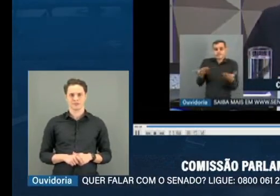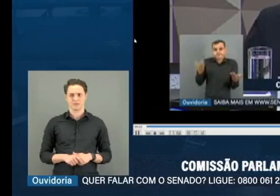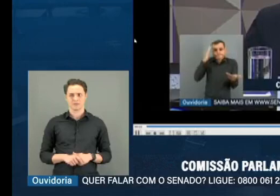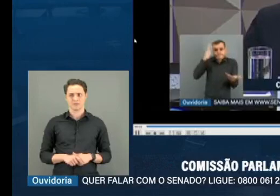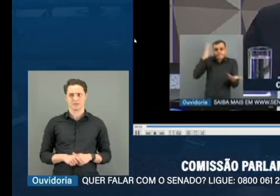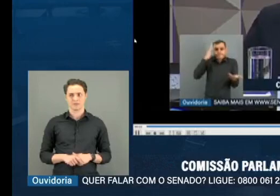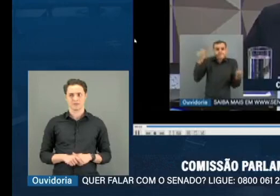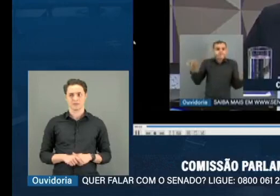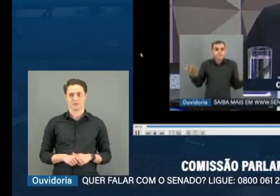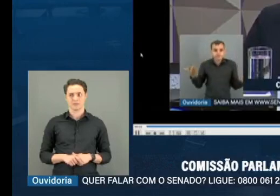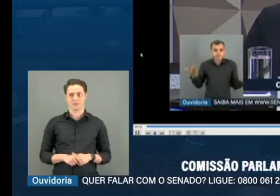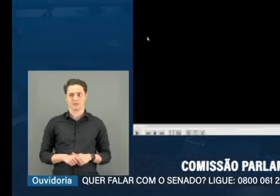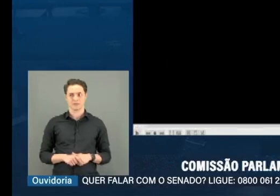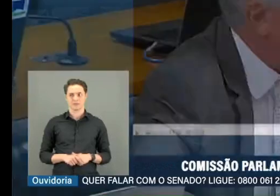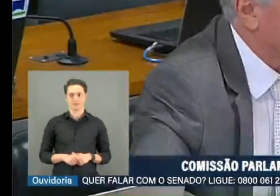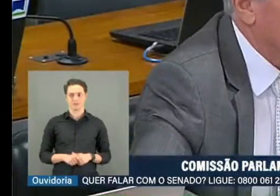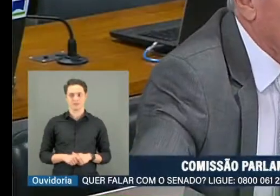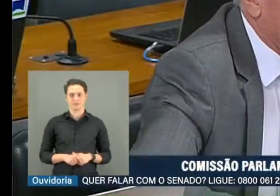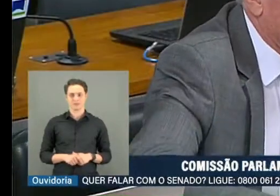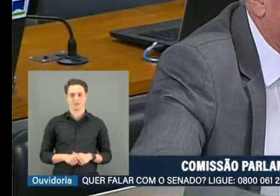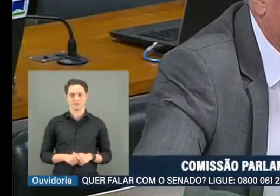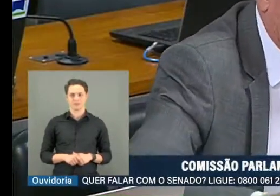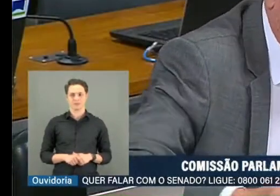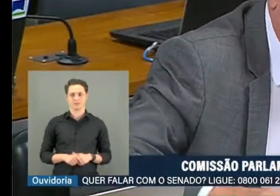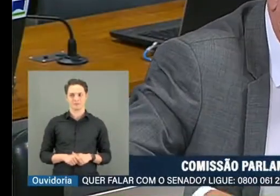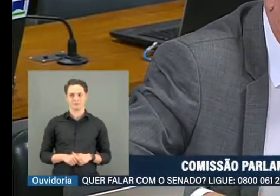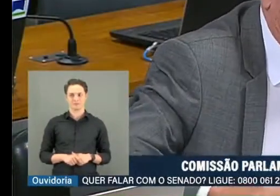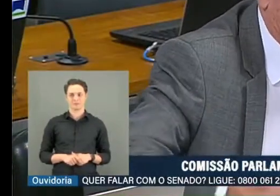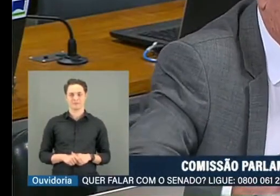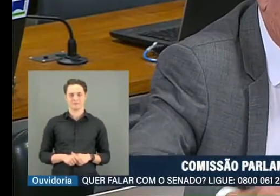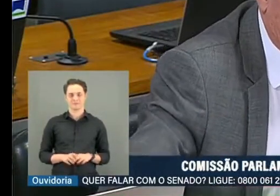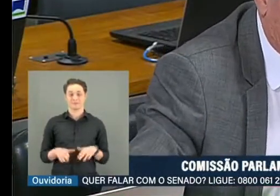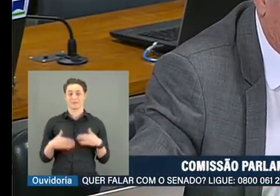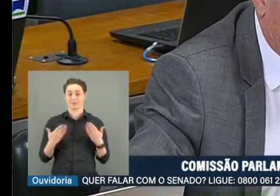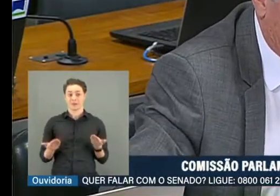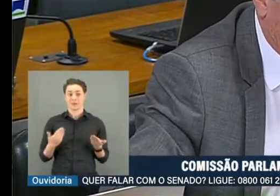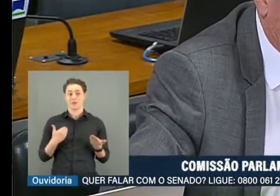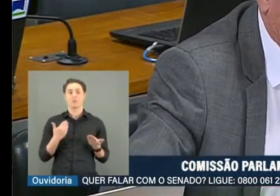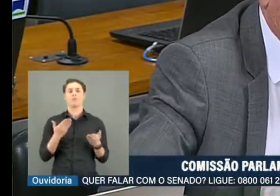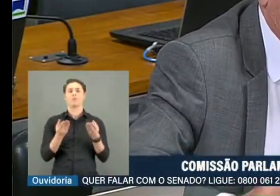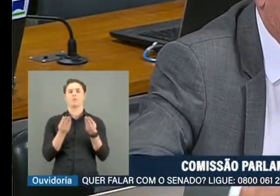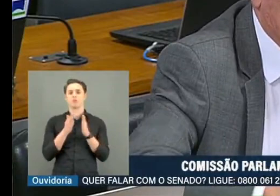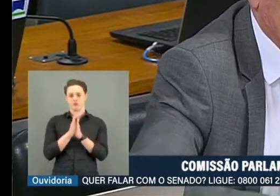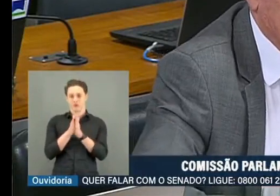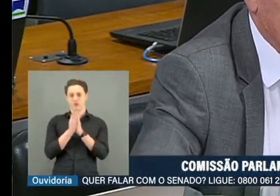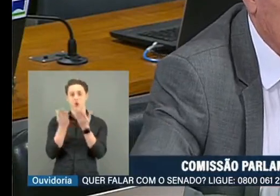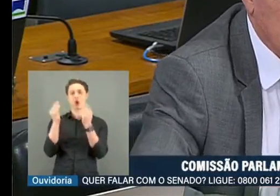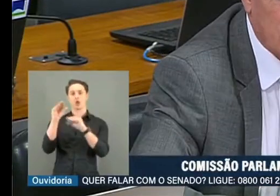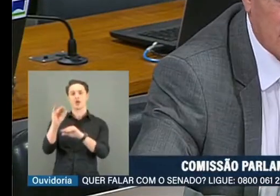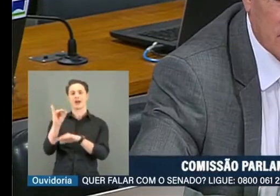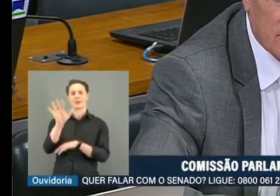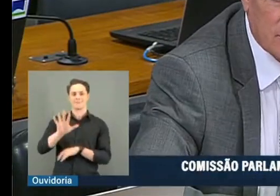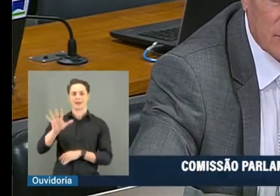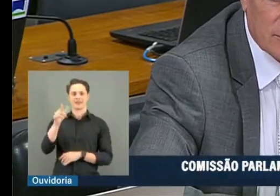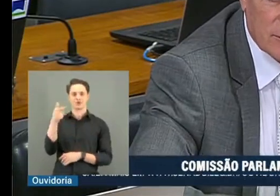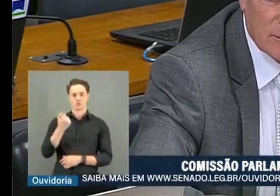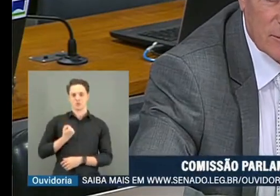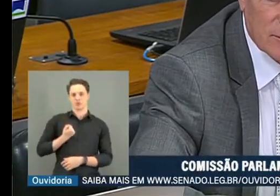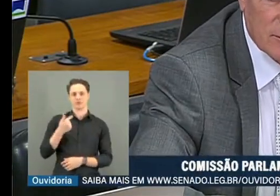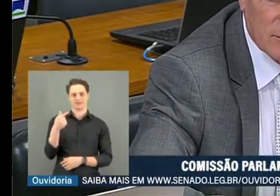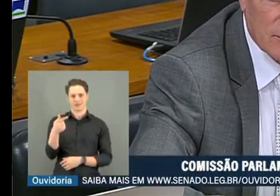é fantasia. A mesma coisa... Bem, fantasia. Passa, por favor, a imagem 7.